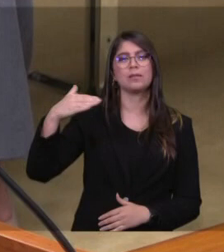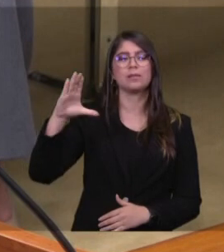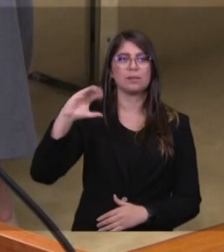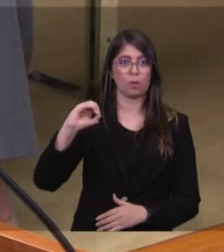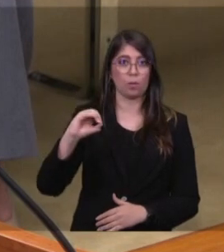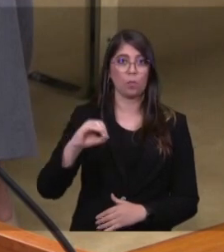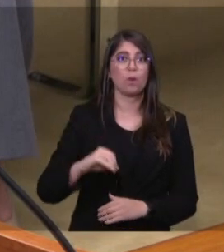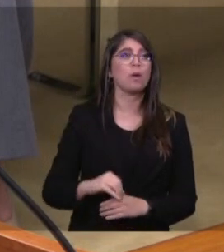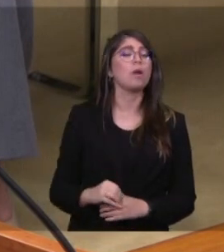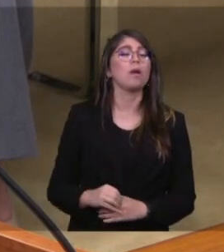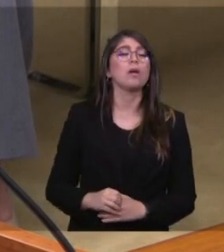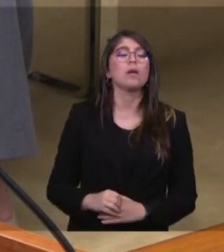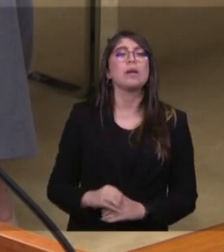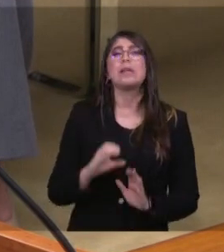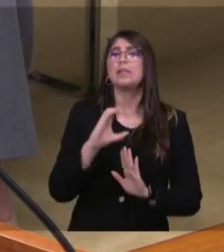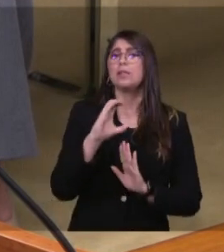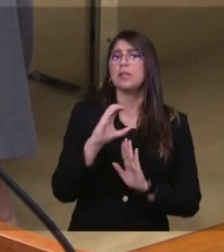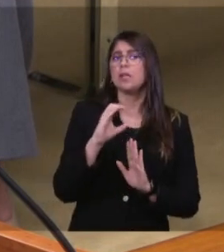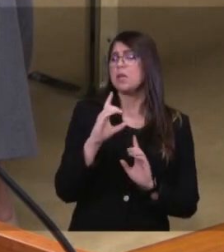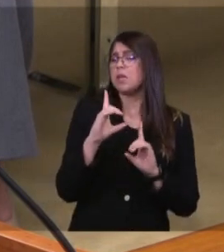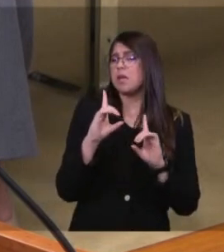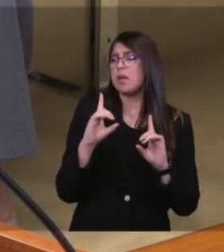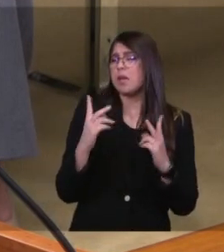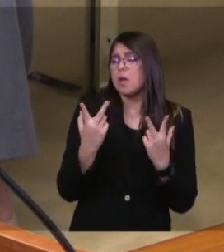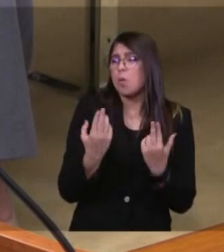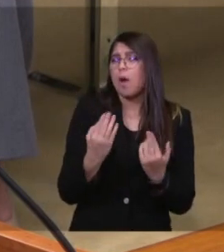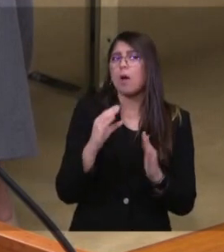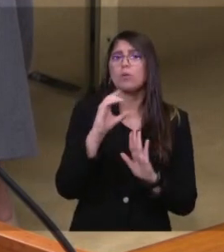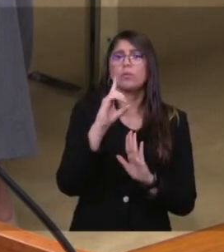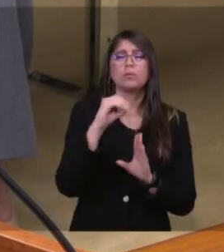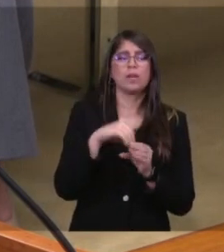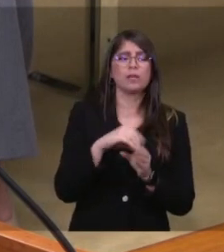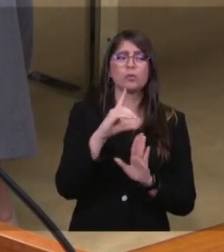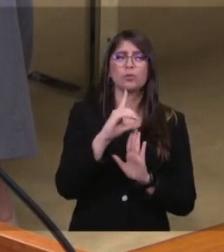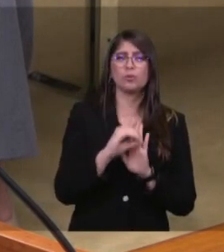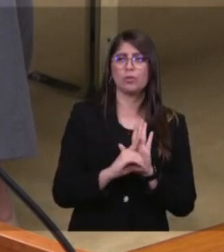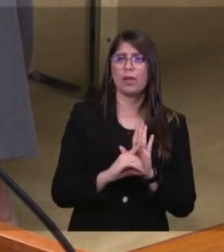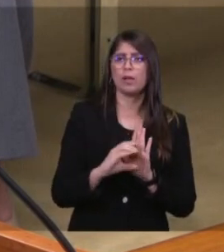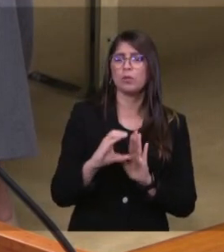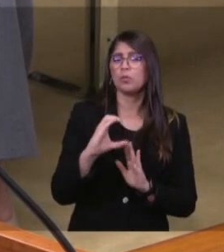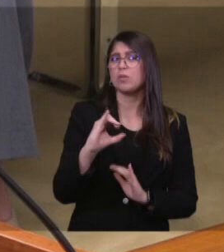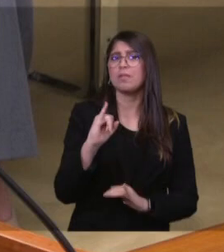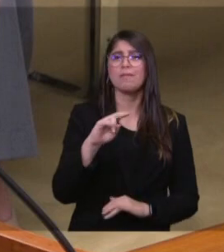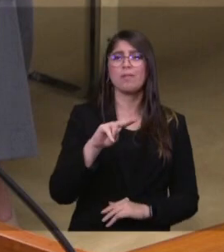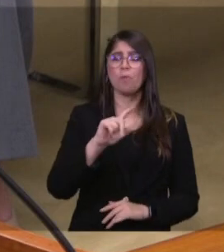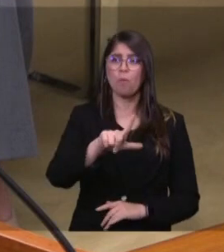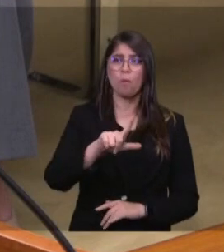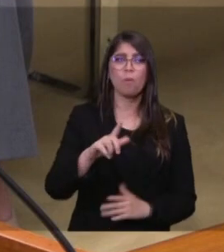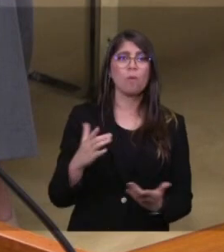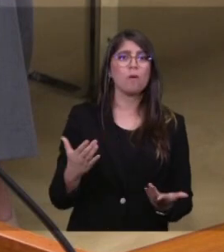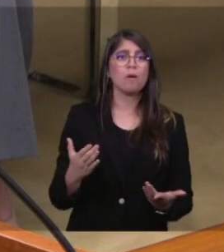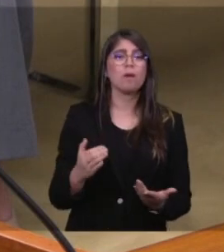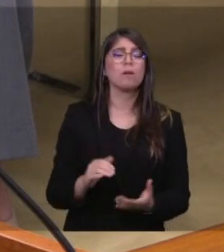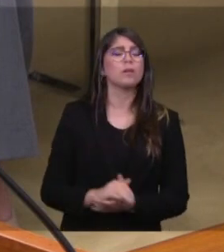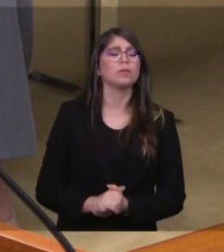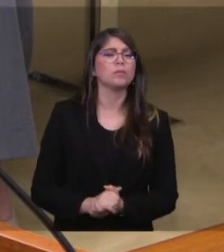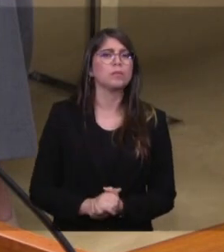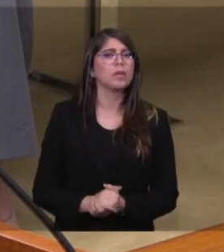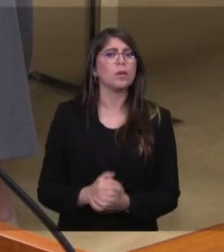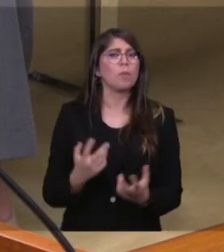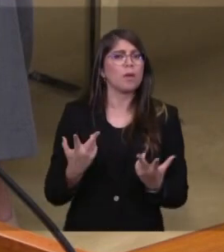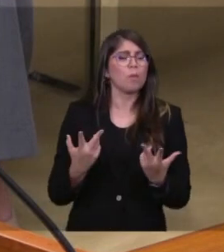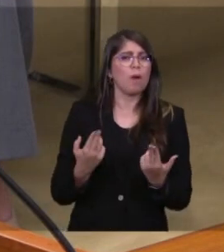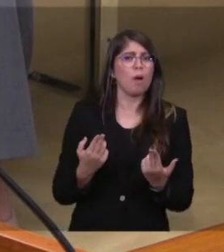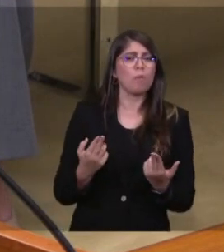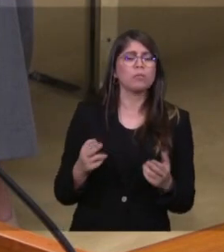norma tributária altere a extensão, o alcance, os conceitos do direito privado. Então, como ocorre a compensação no direito